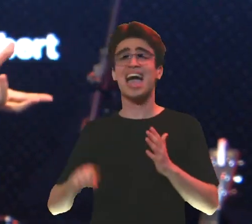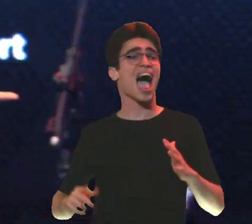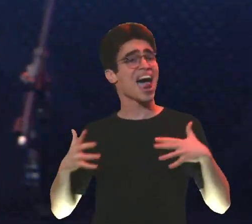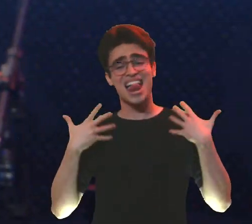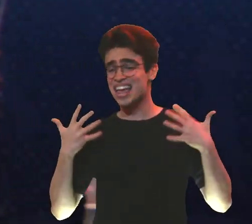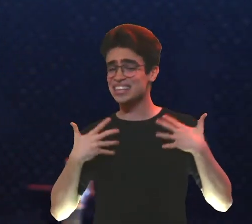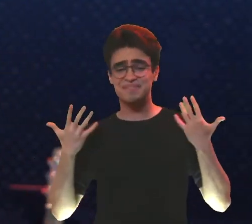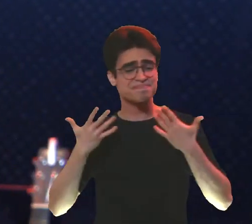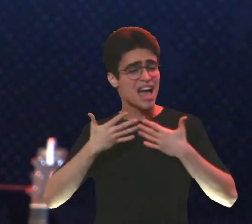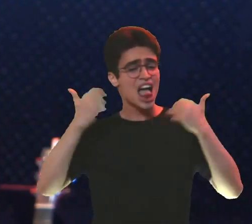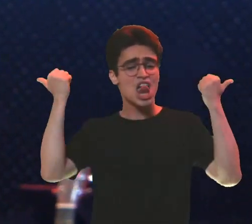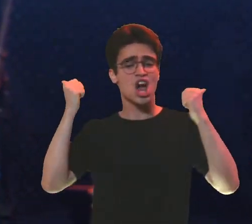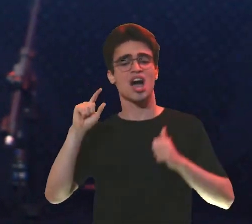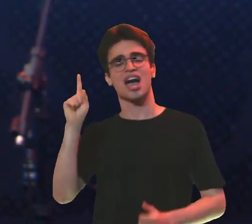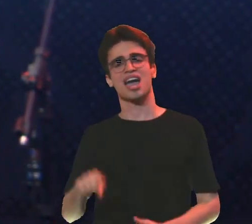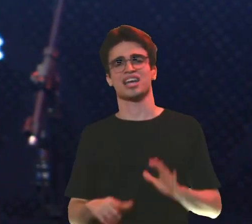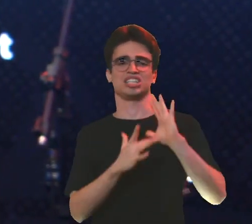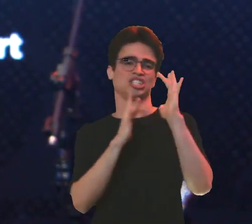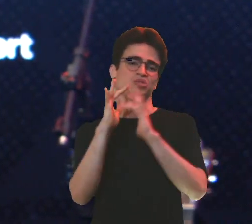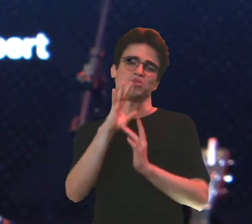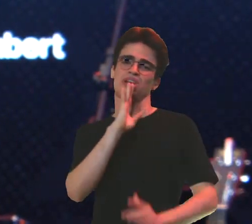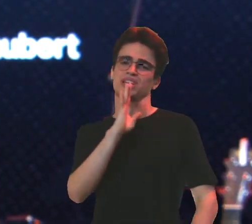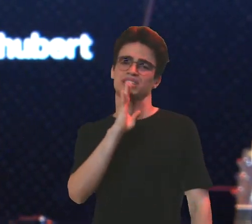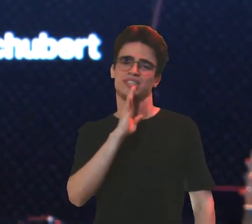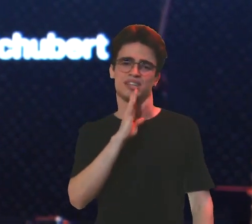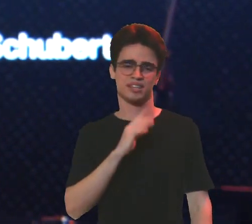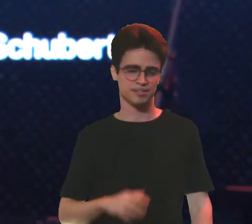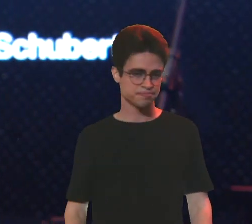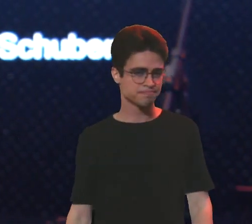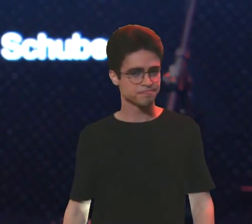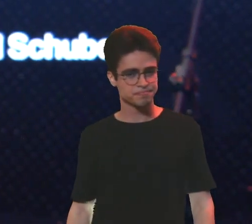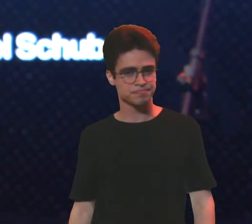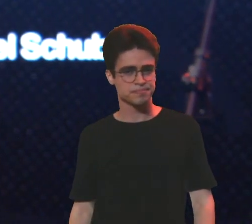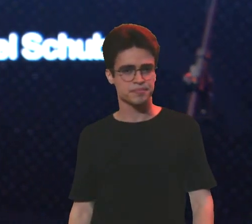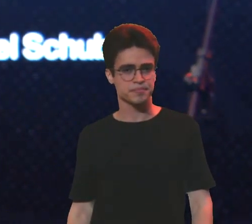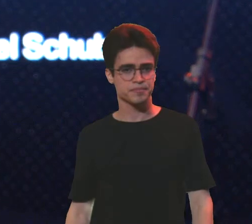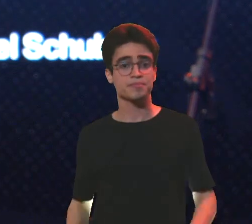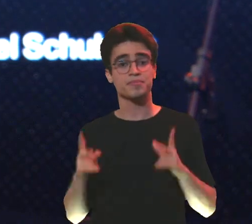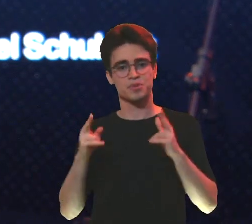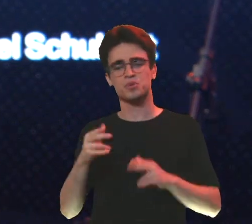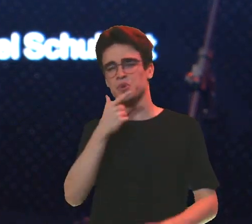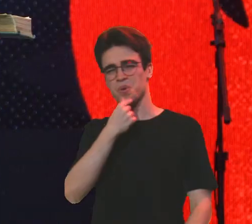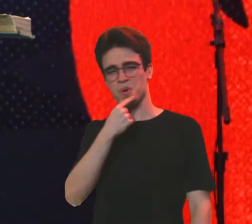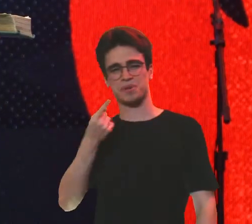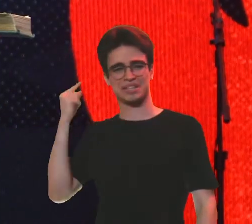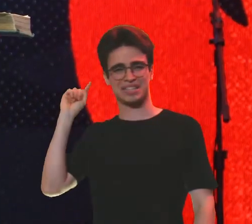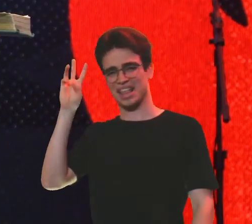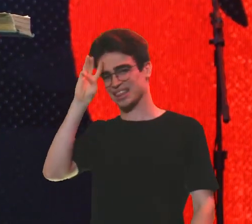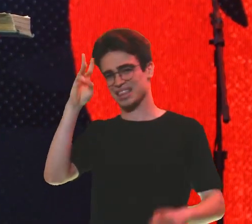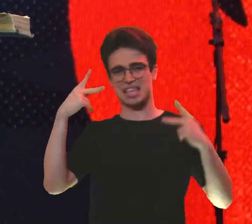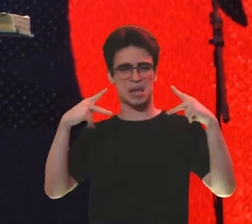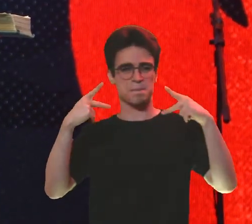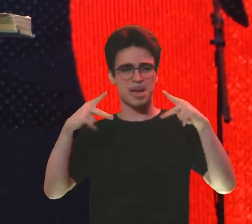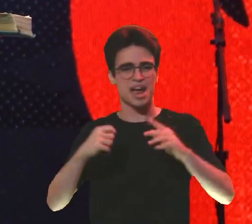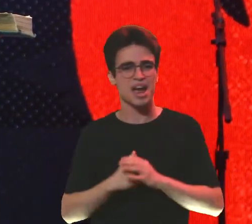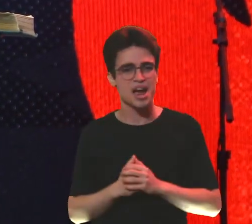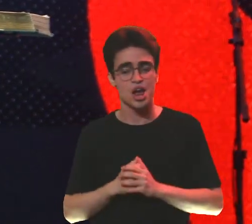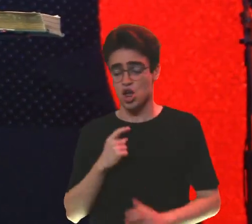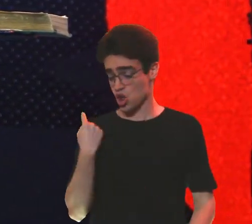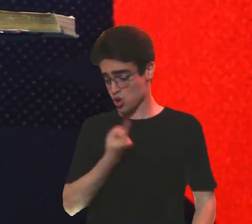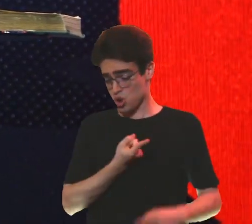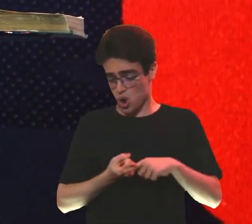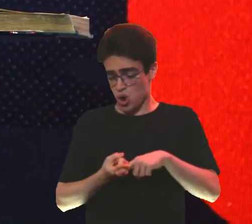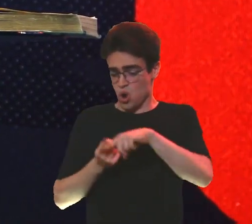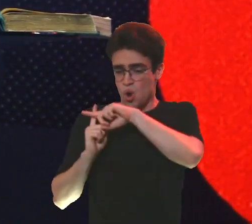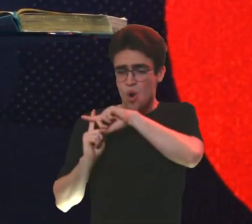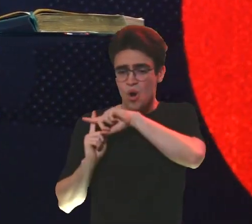do mundo é conhecer a Jesus. Assim como o Luca Martini pregou aqui, tomar a nossa cruz